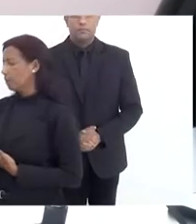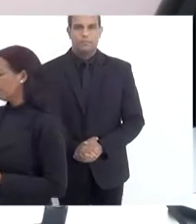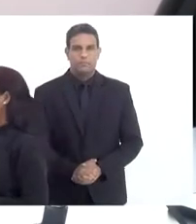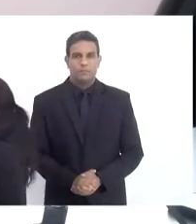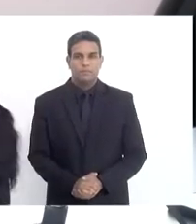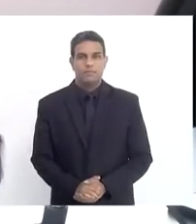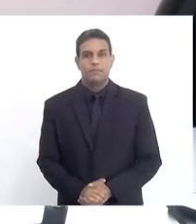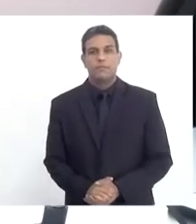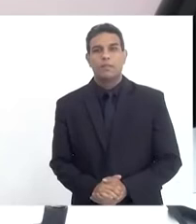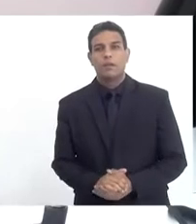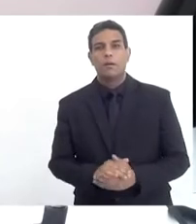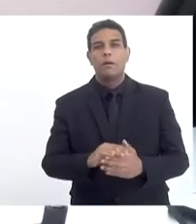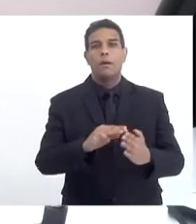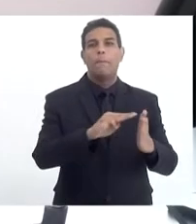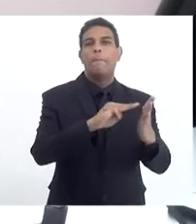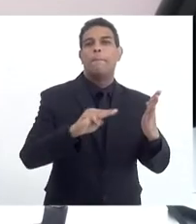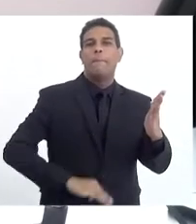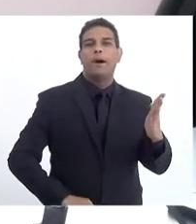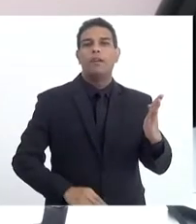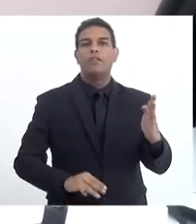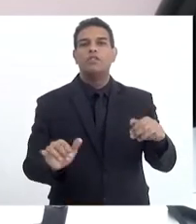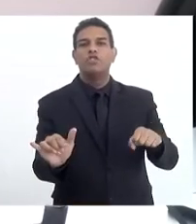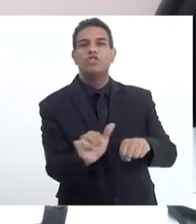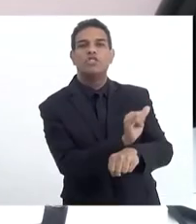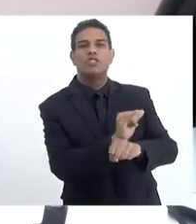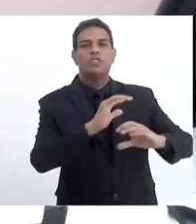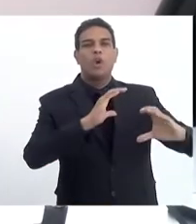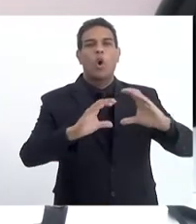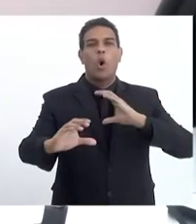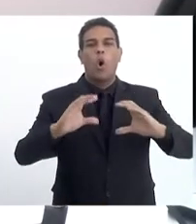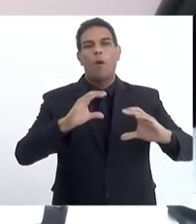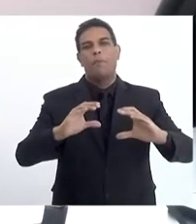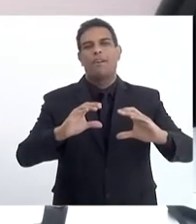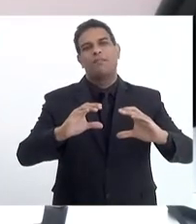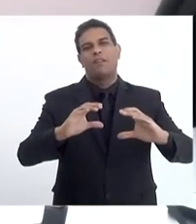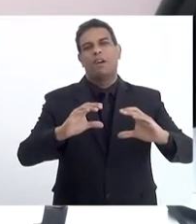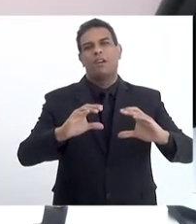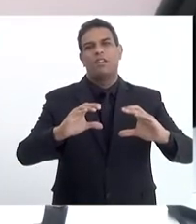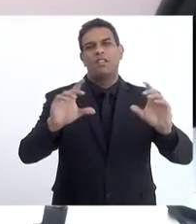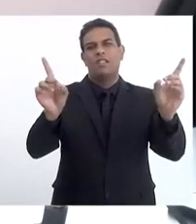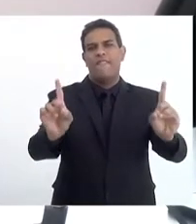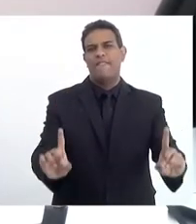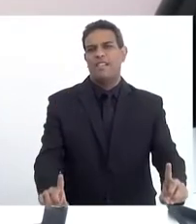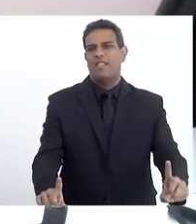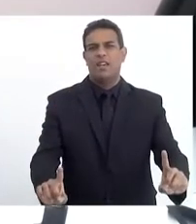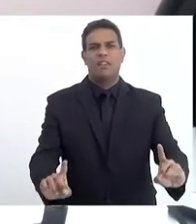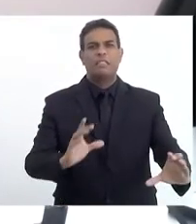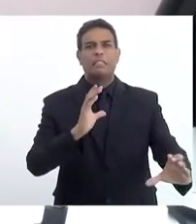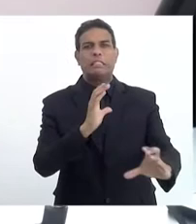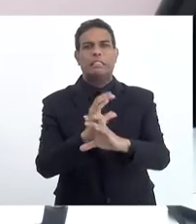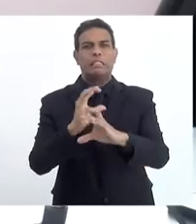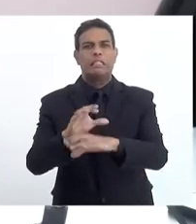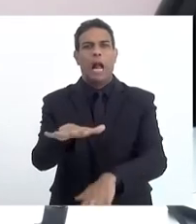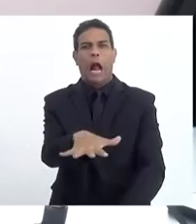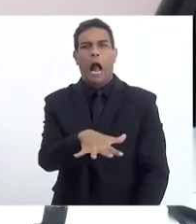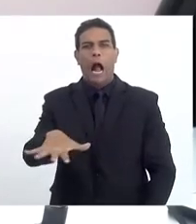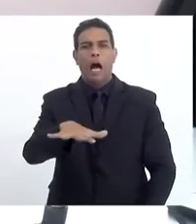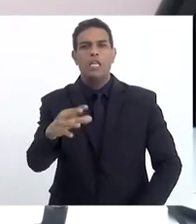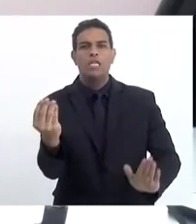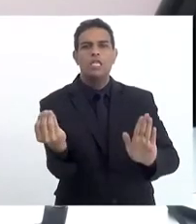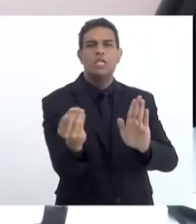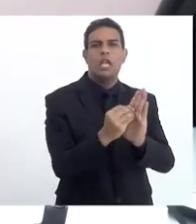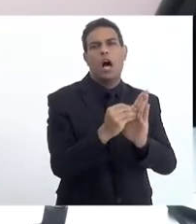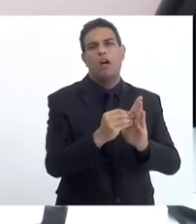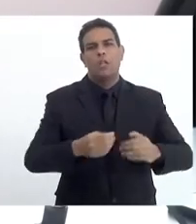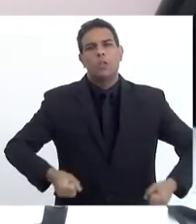métodos alternativos para comunicação. Pessoas com dificuldade de comunicação em várias áreas